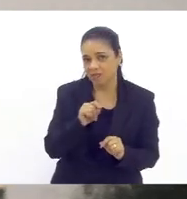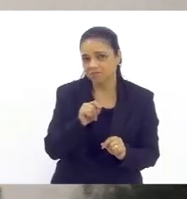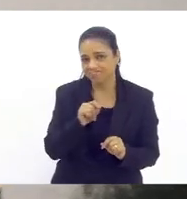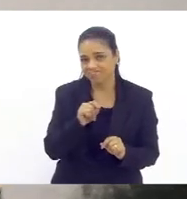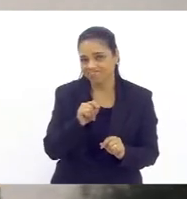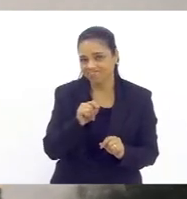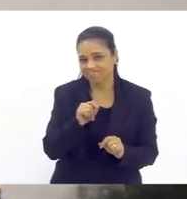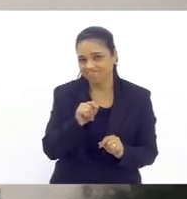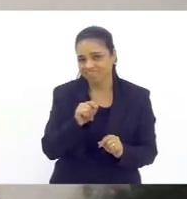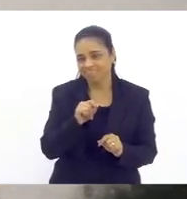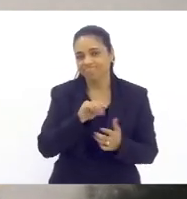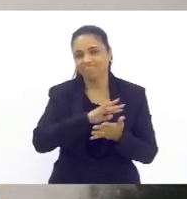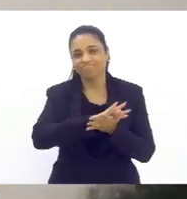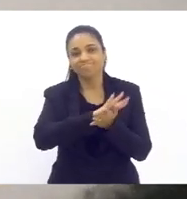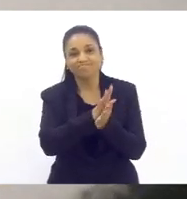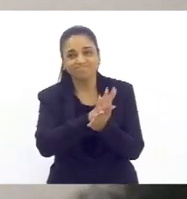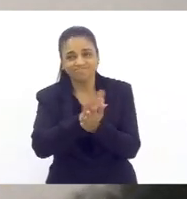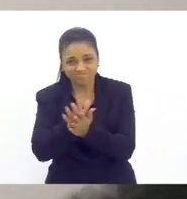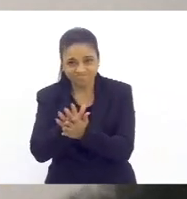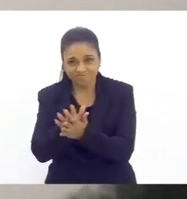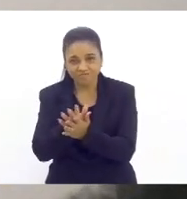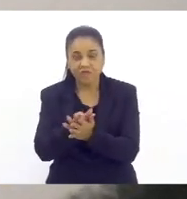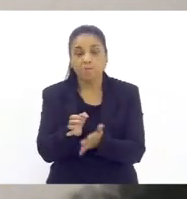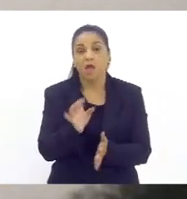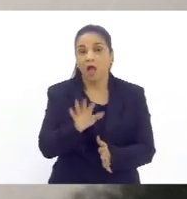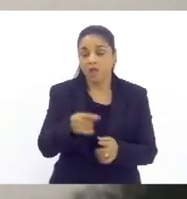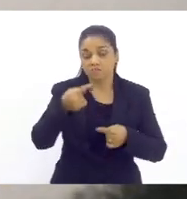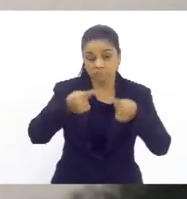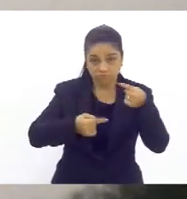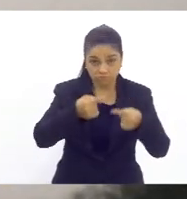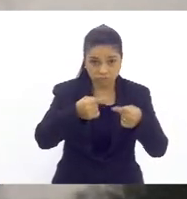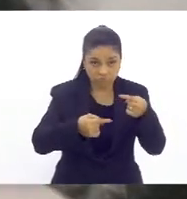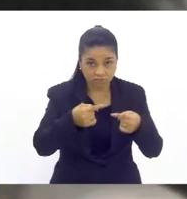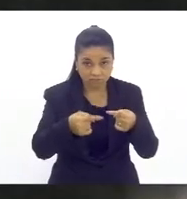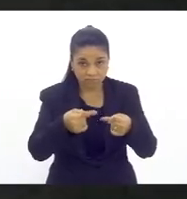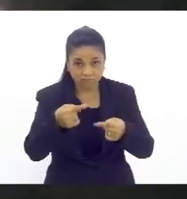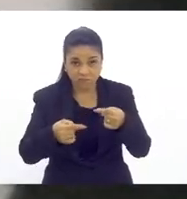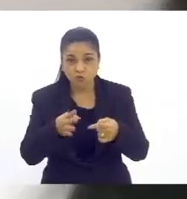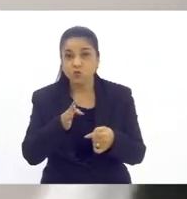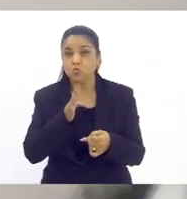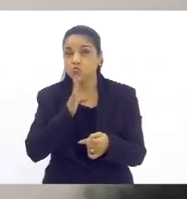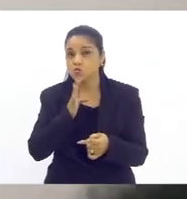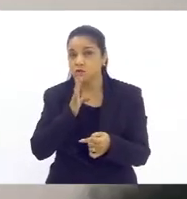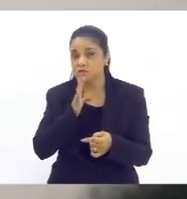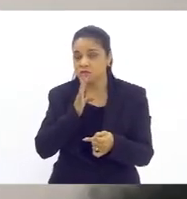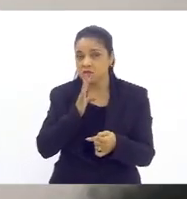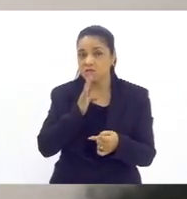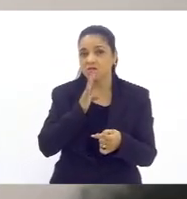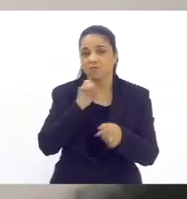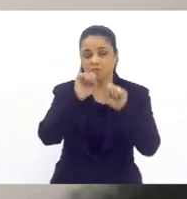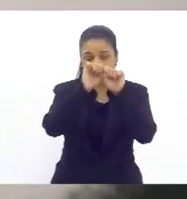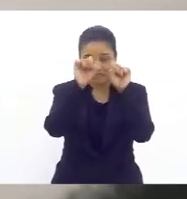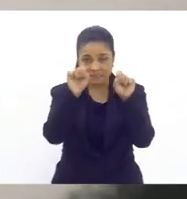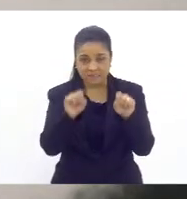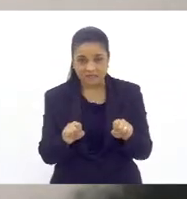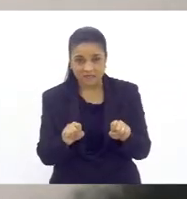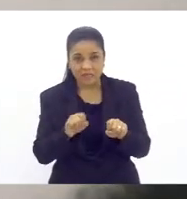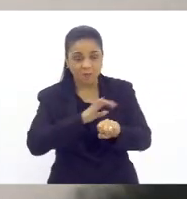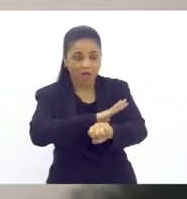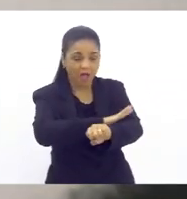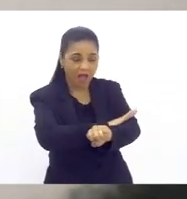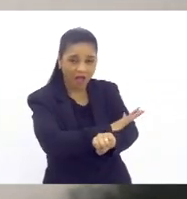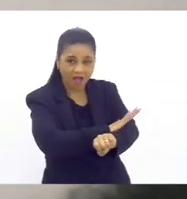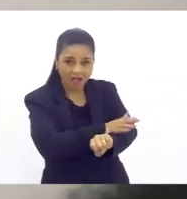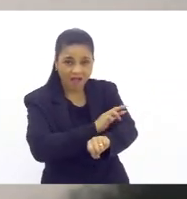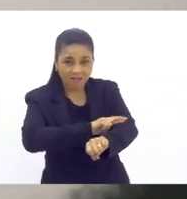mas reconhecer fazer uma fala de reconhecimento de um funcionamento racista de todas essas nossas